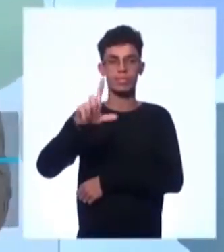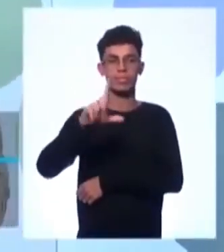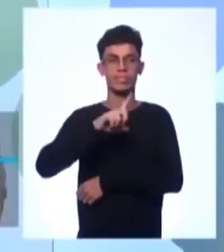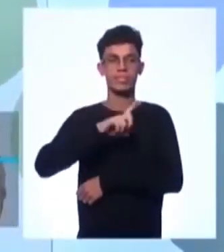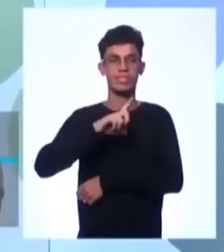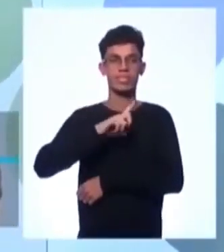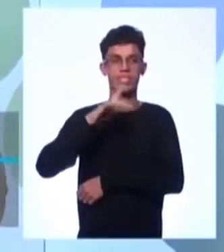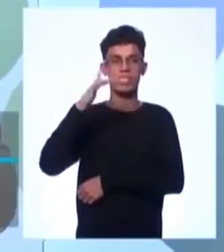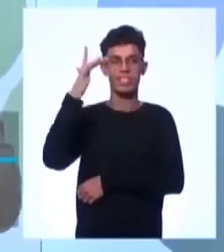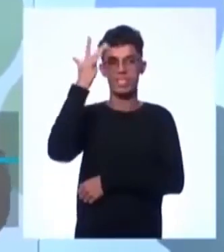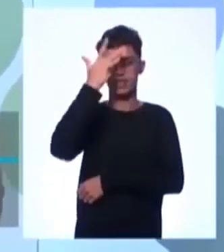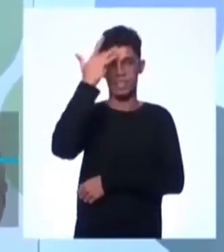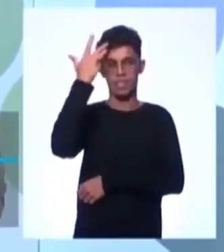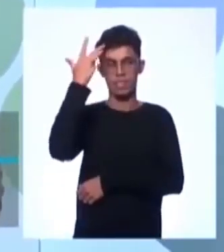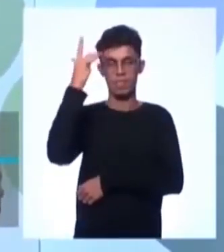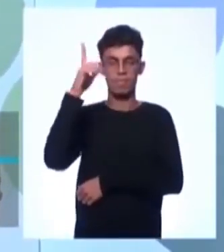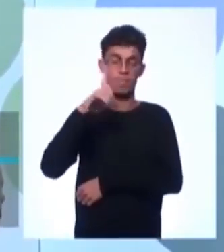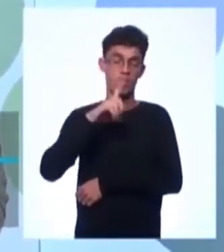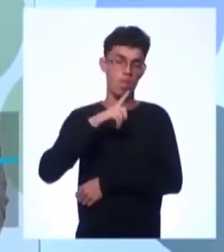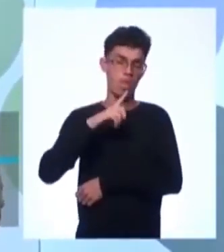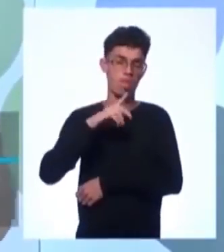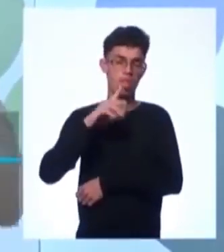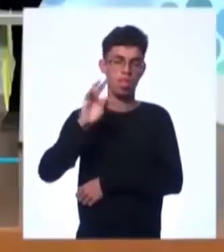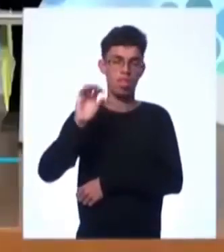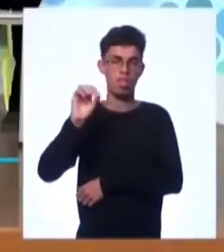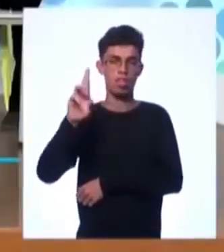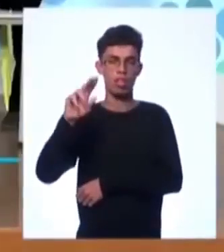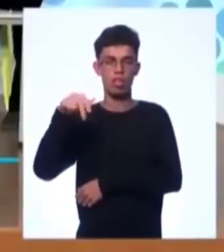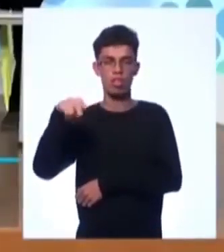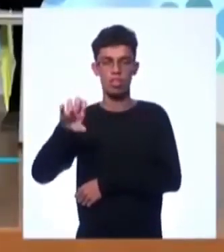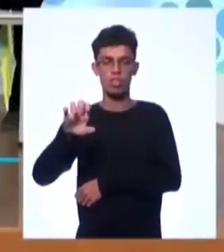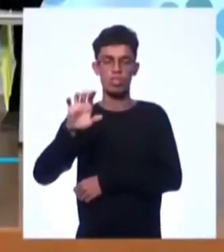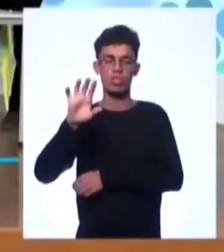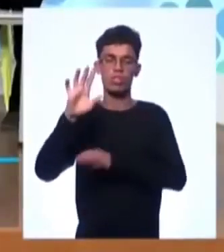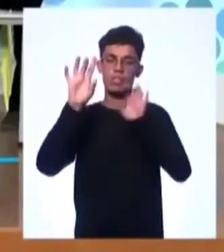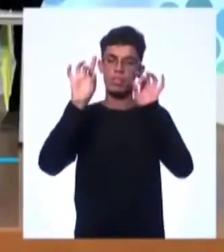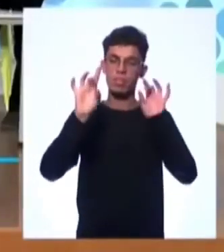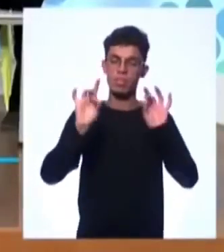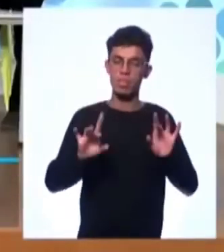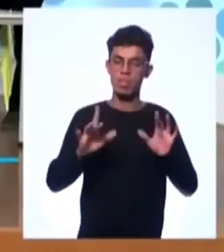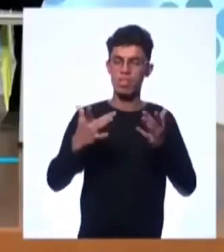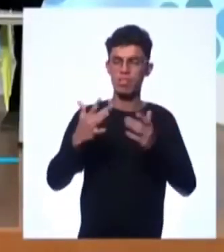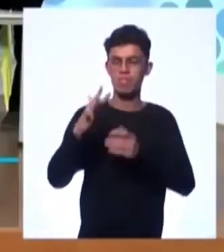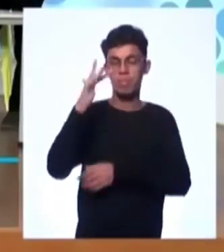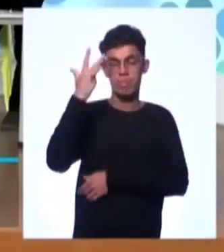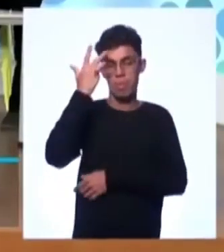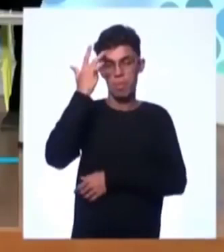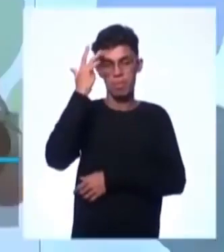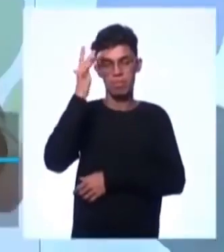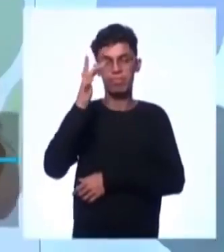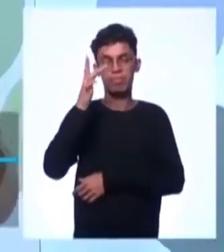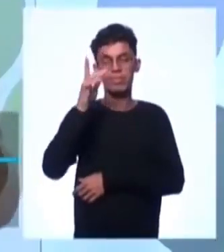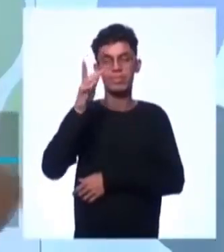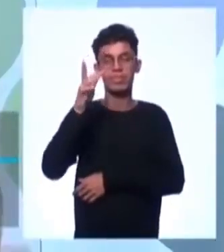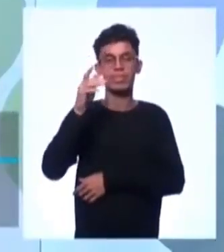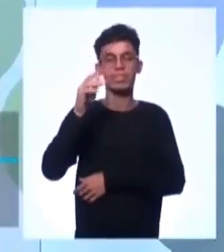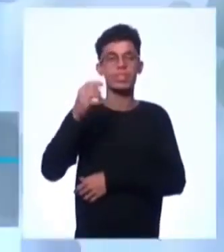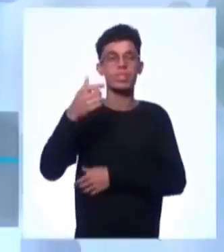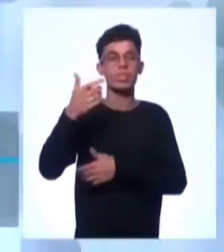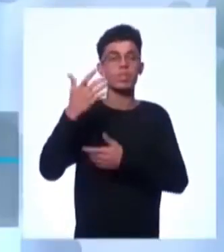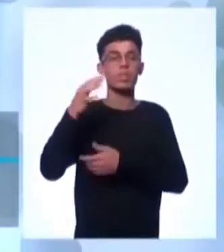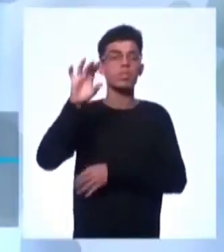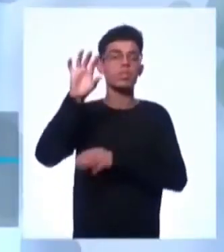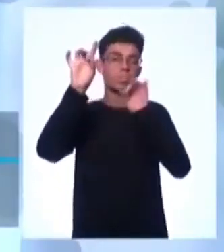aula que teve não um torque, né? Foi um toque especial ou foi um torque na sua cabeça, Giba, que removeu o chapéu? Foi um